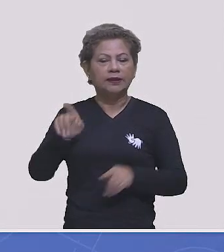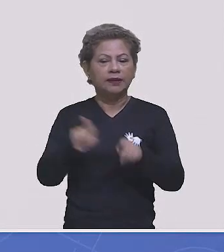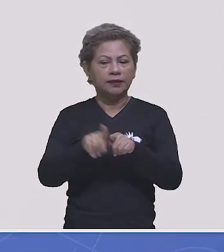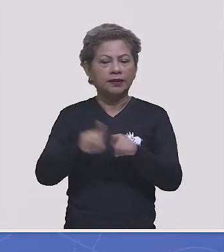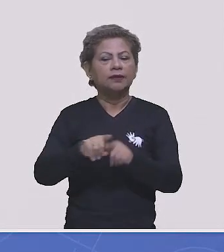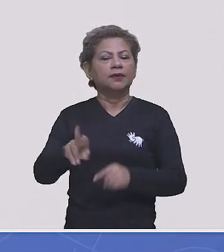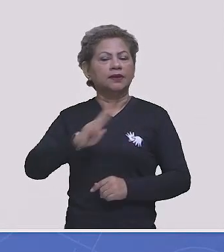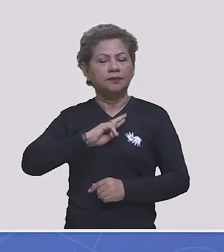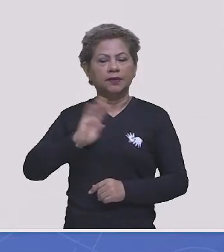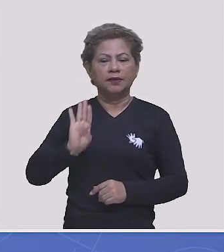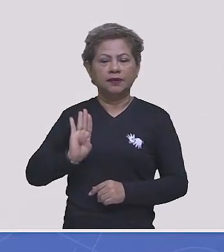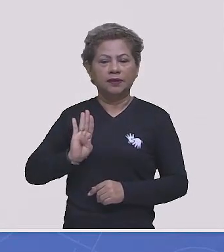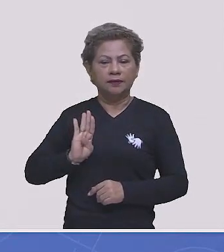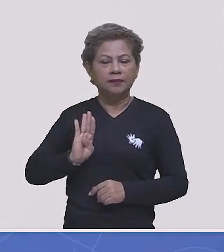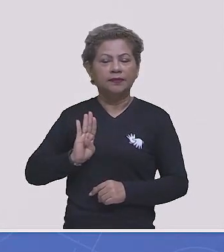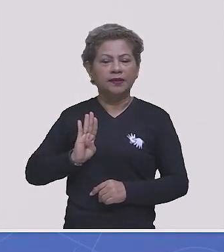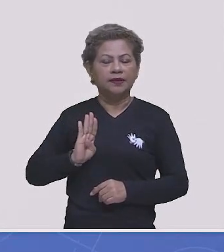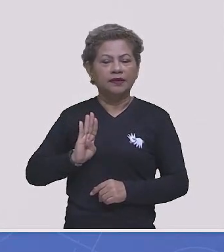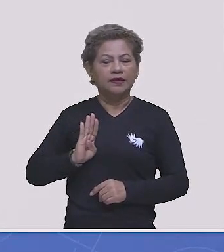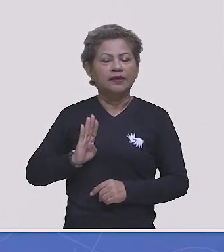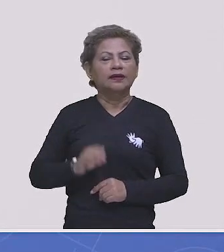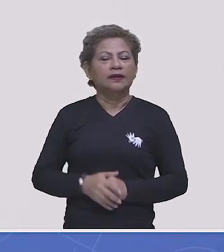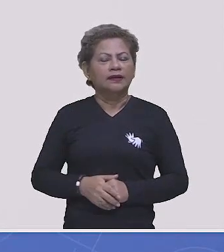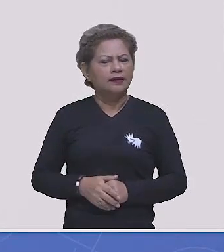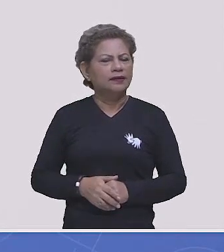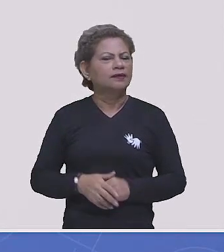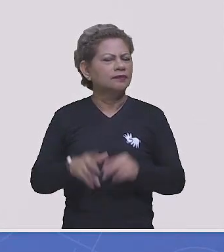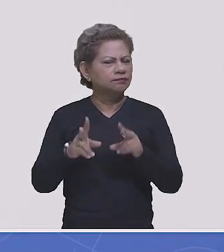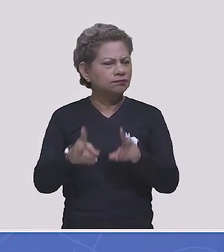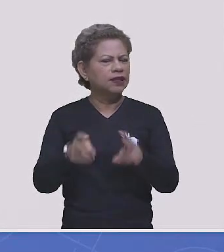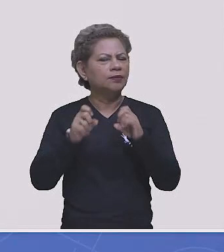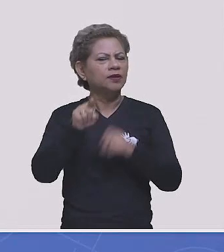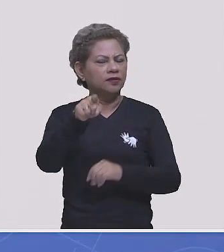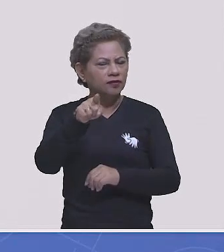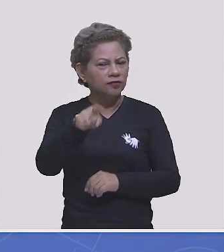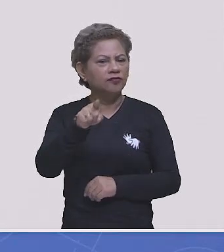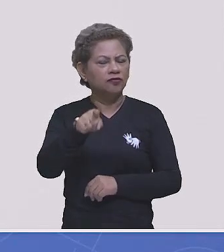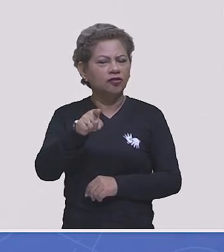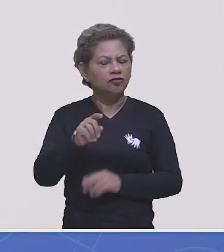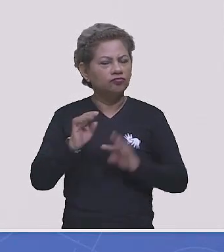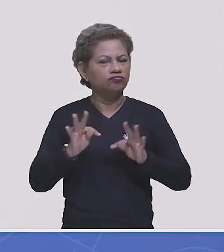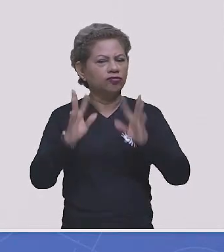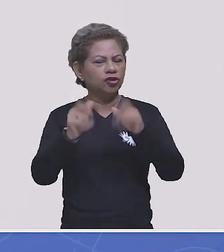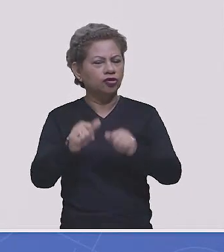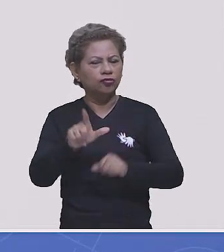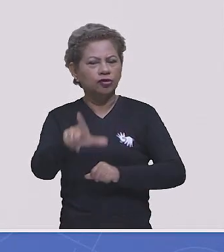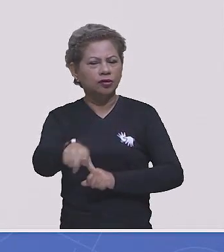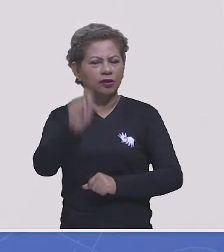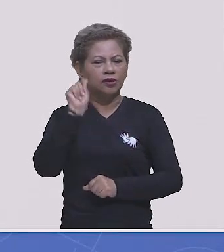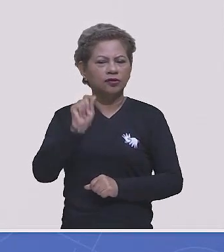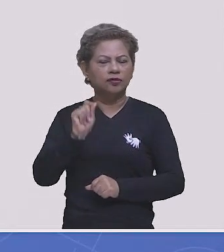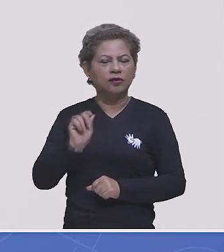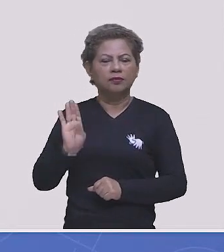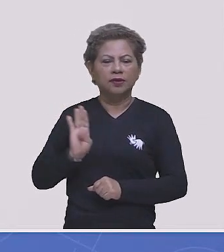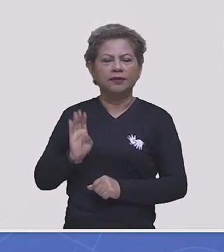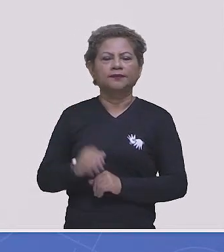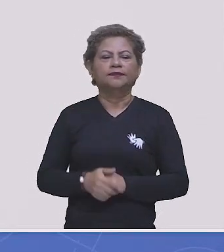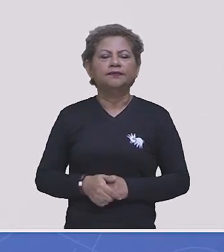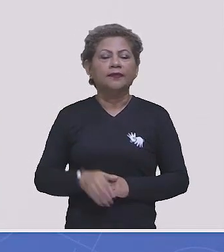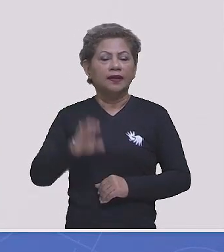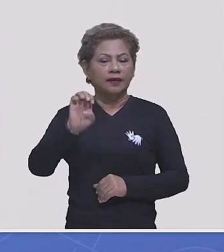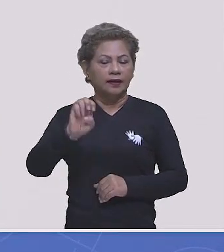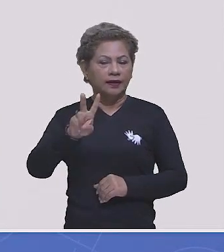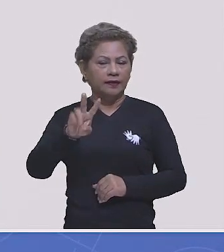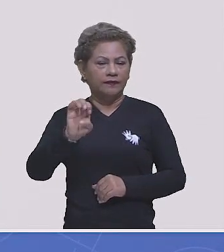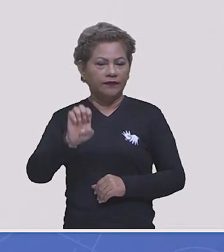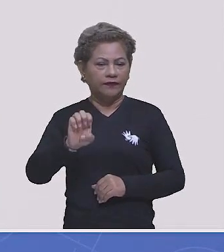nessa questão vocês já estão mais sólidos, mais coesos, todo mundo na mesma alternativa. Vamos lá, a Evelyn colocou também que